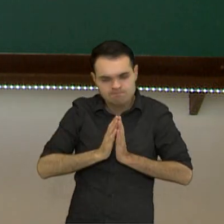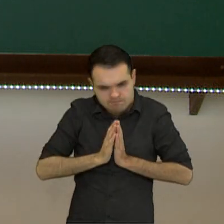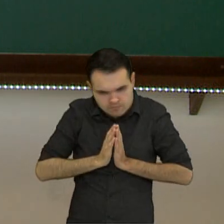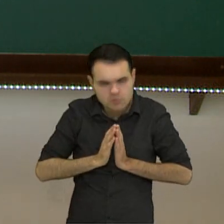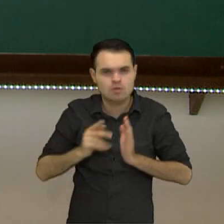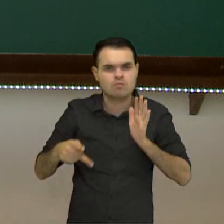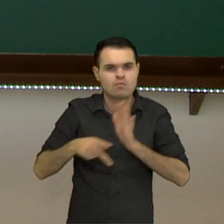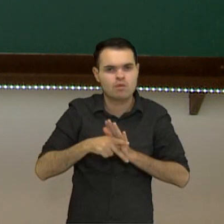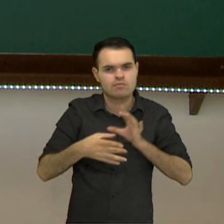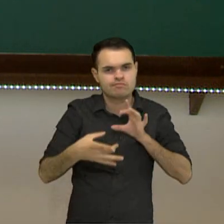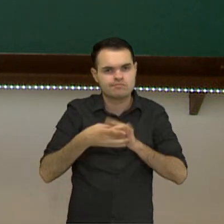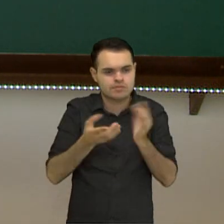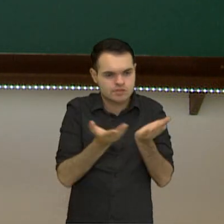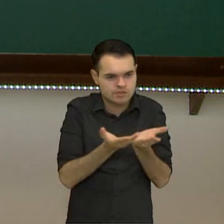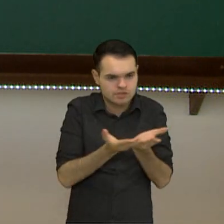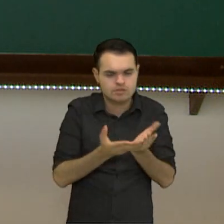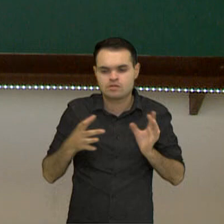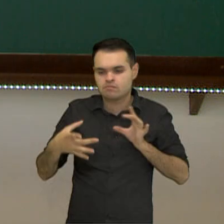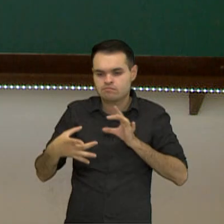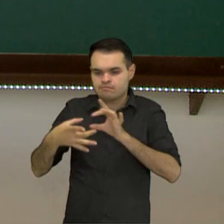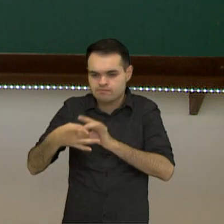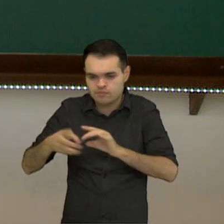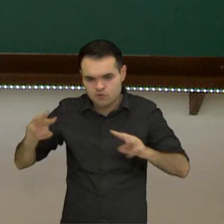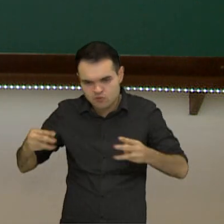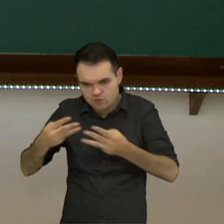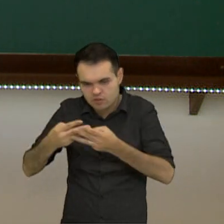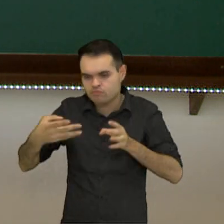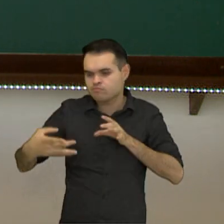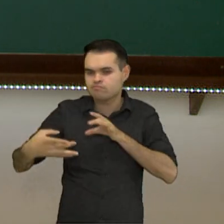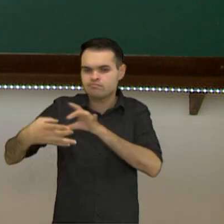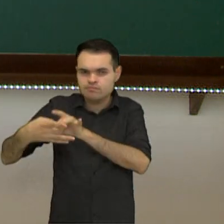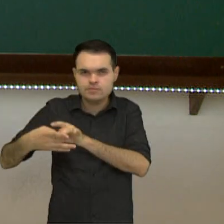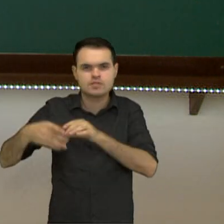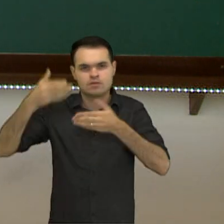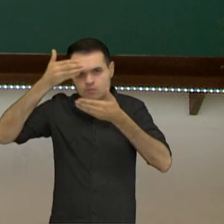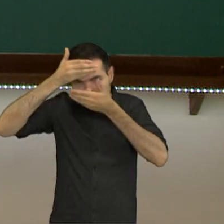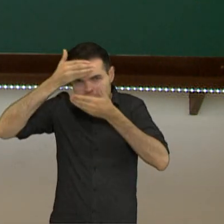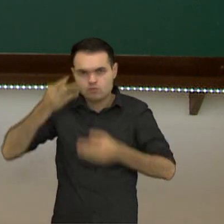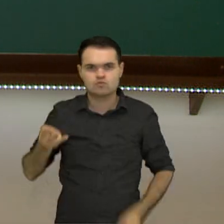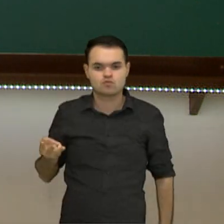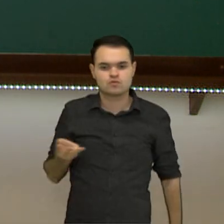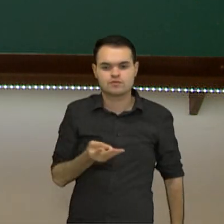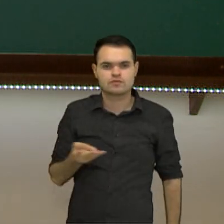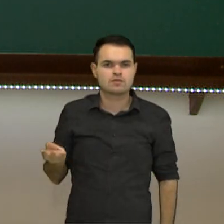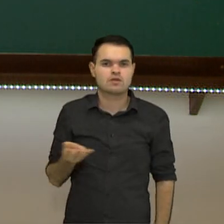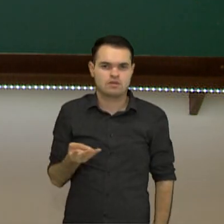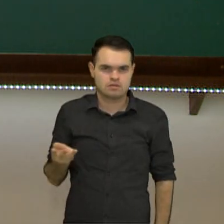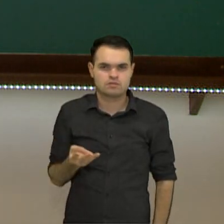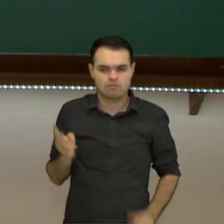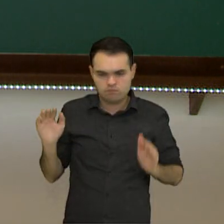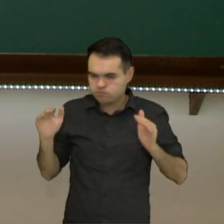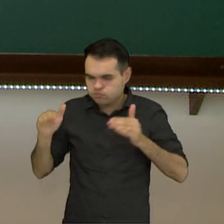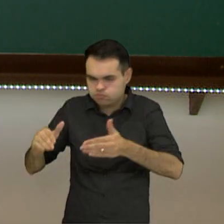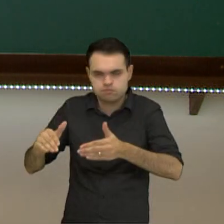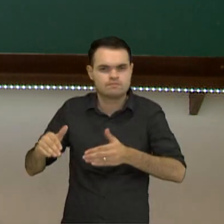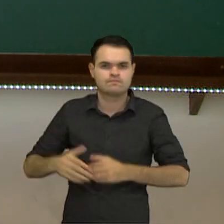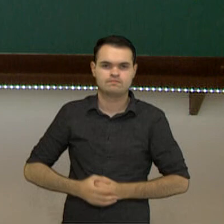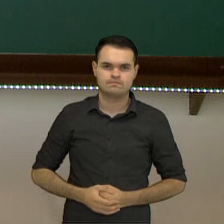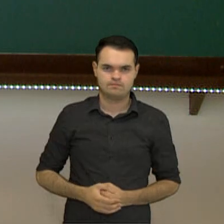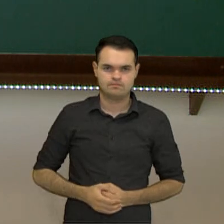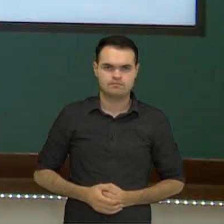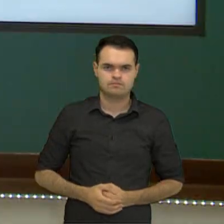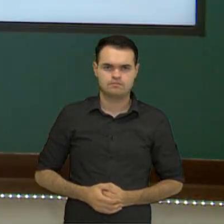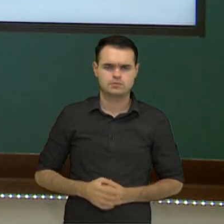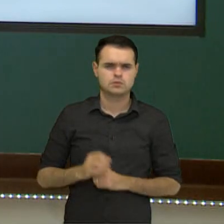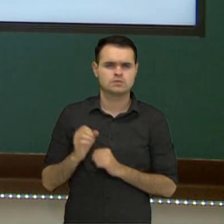local sagrado para os judeus e ela é também um local sagrado para os muçulmanos, né? Então, durante muitos e